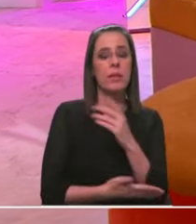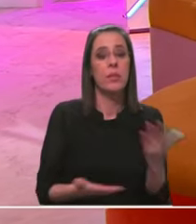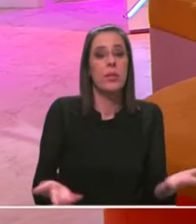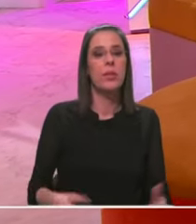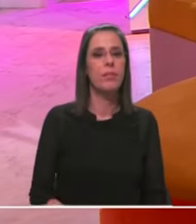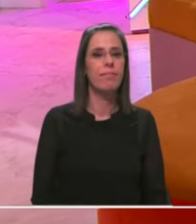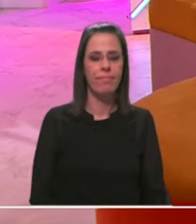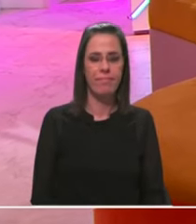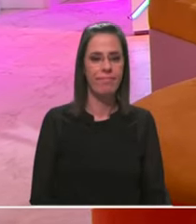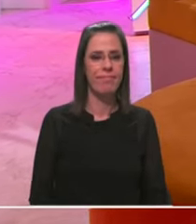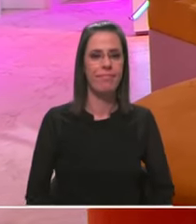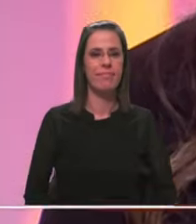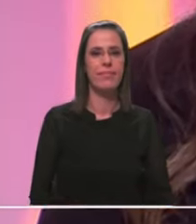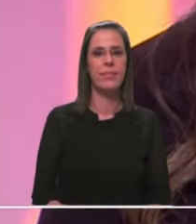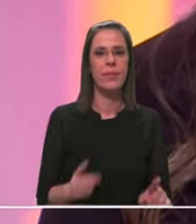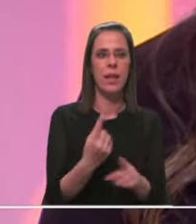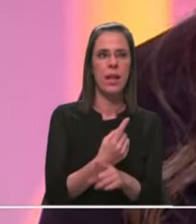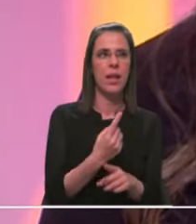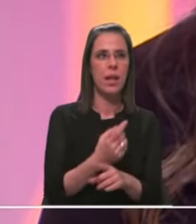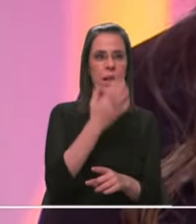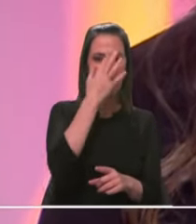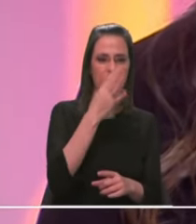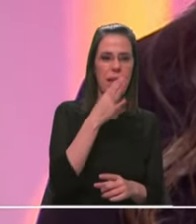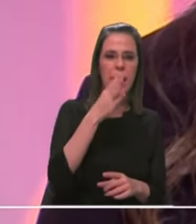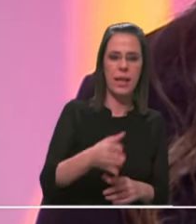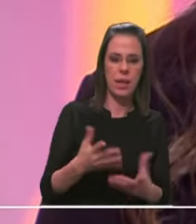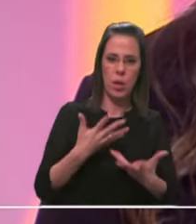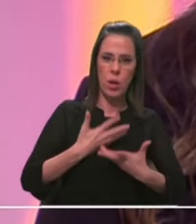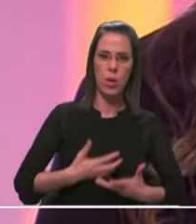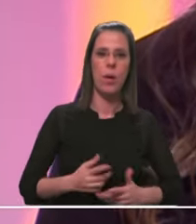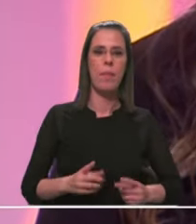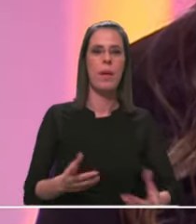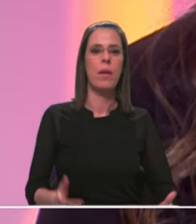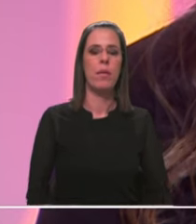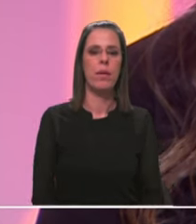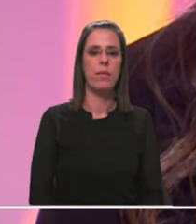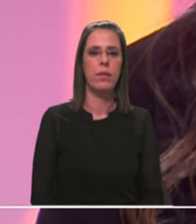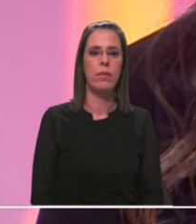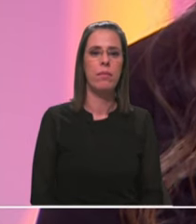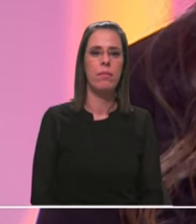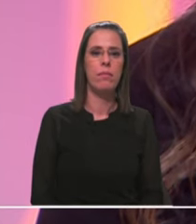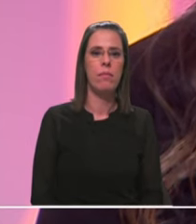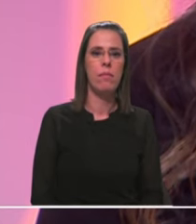Pois, mas se mas estas coisas que lhe dizia não a magoavam?